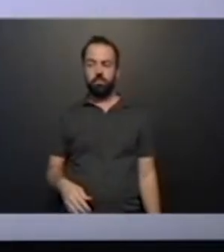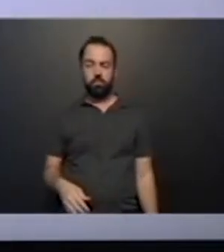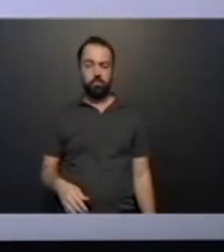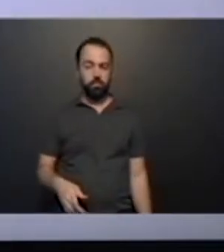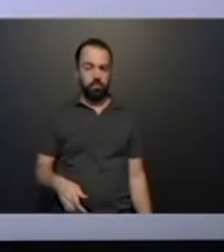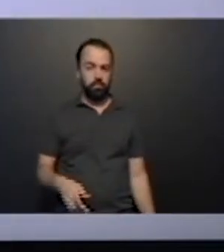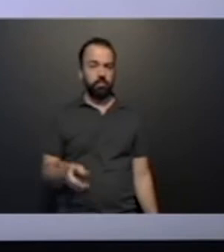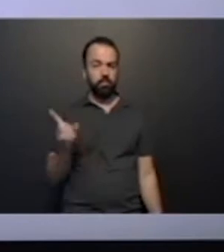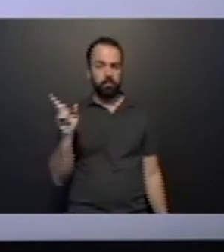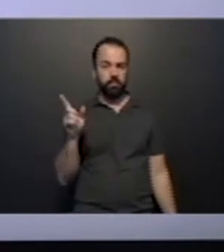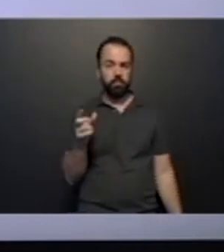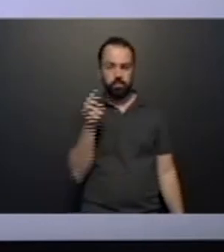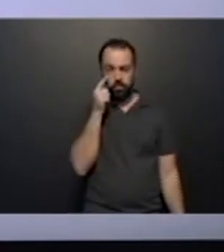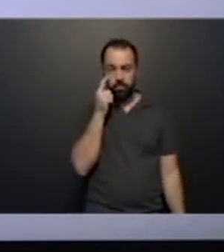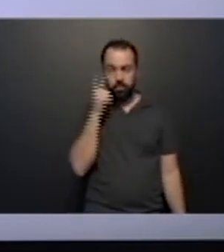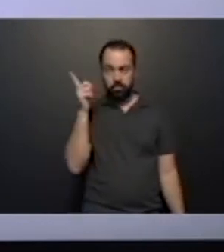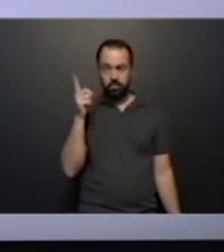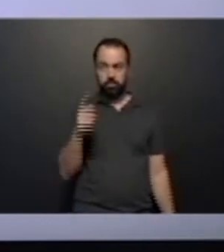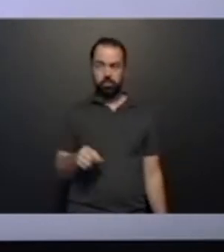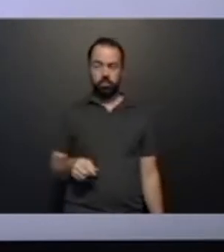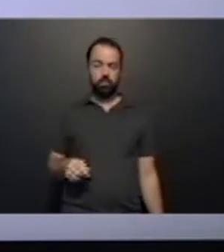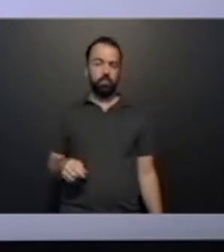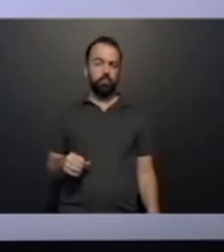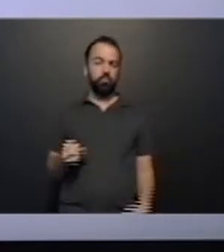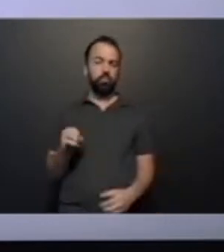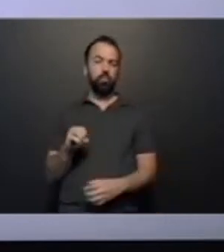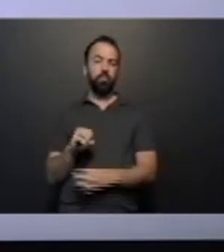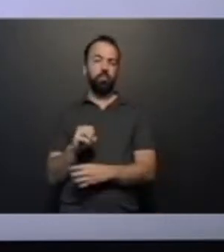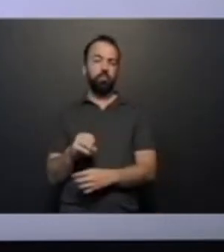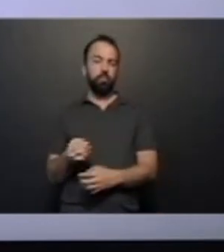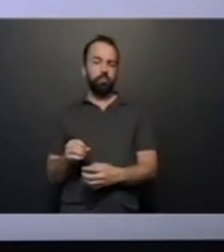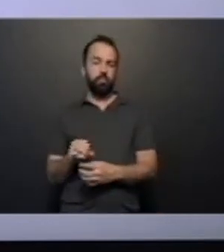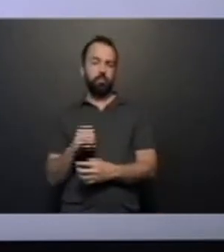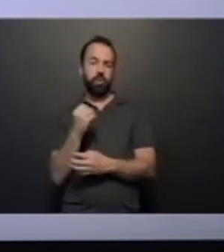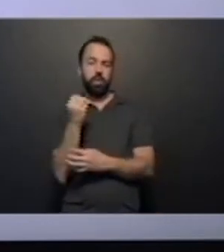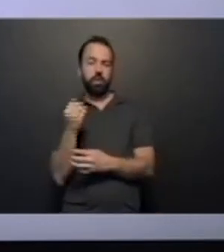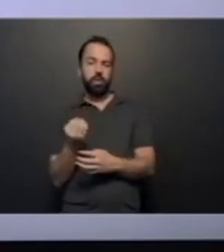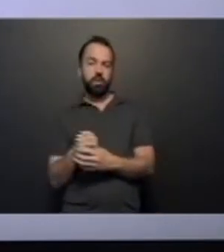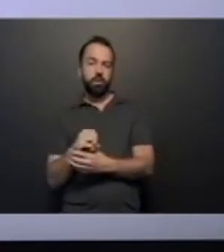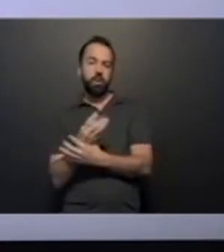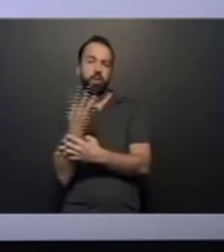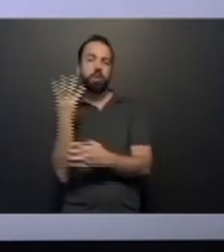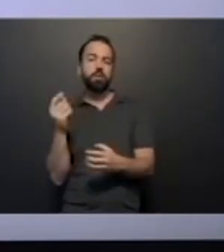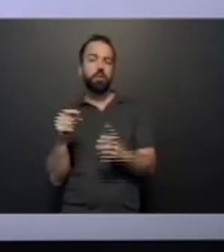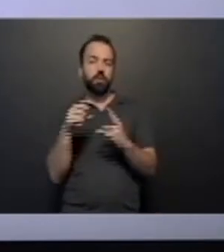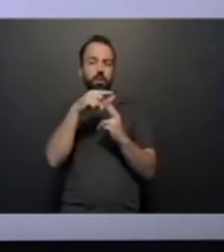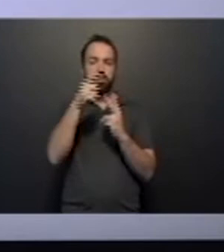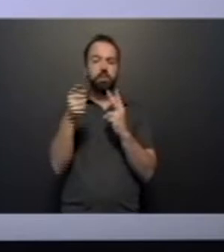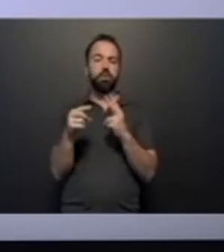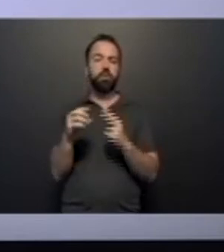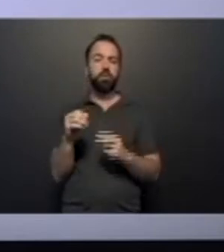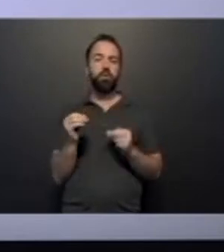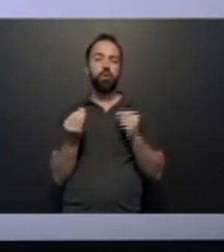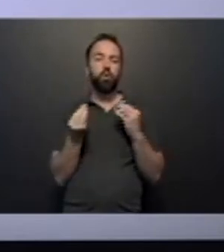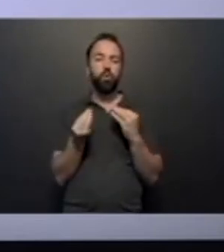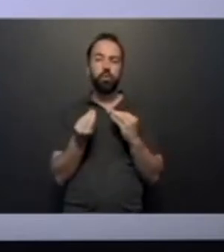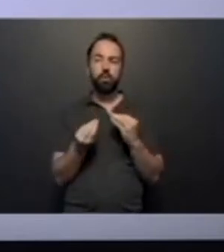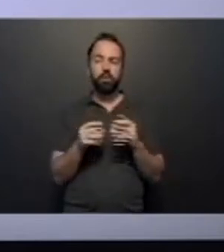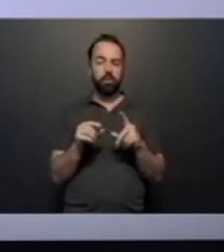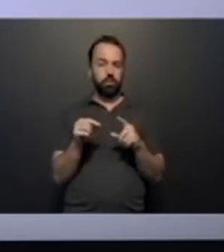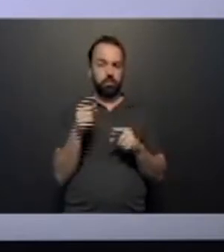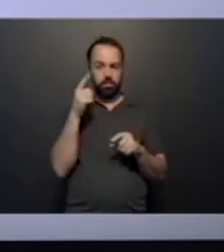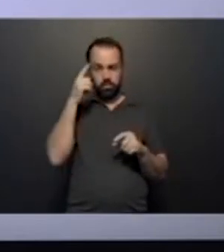tu é da onde que surgiu o número pi né imaginamos essa circunferência é o